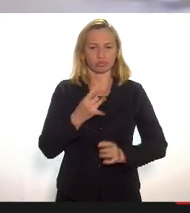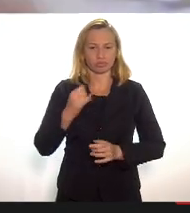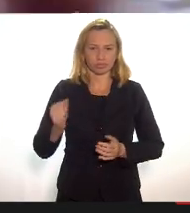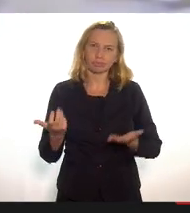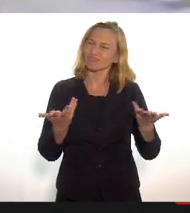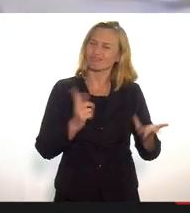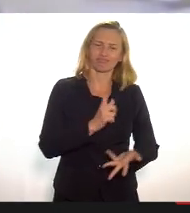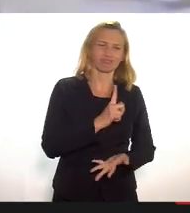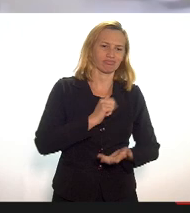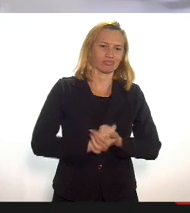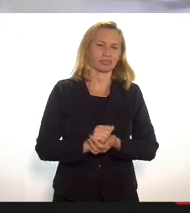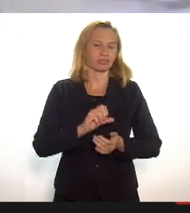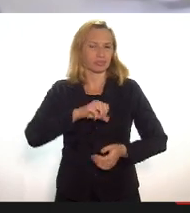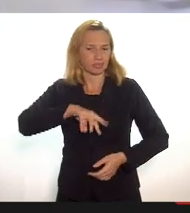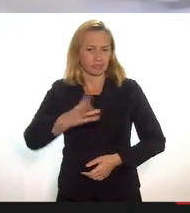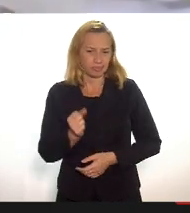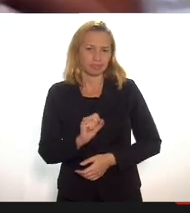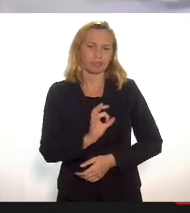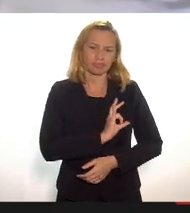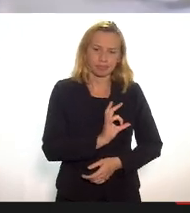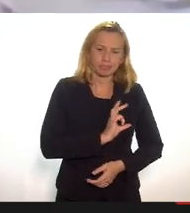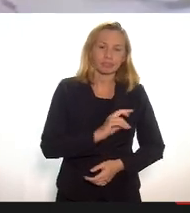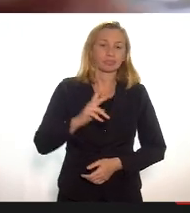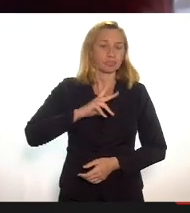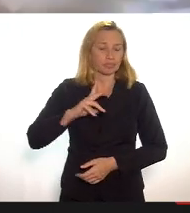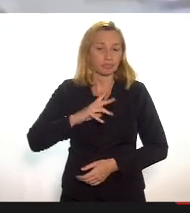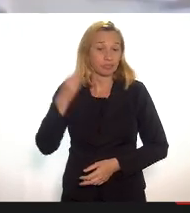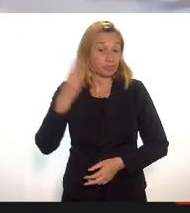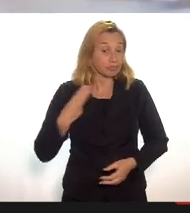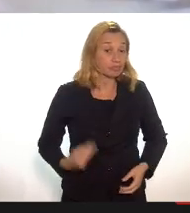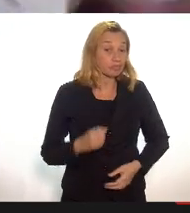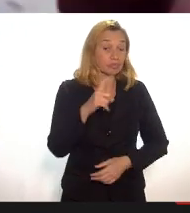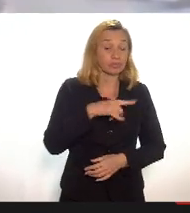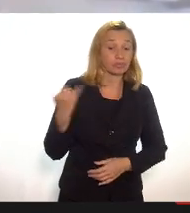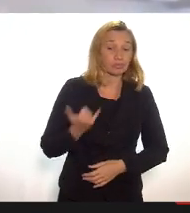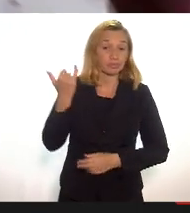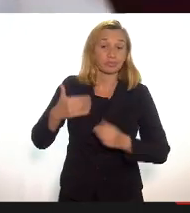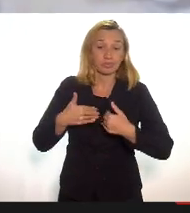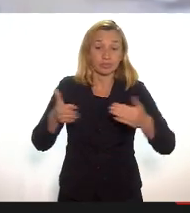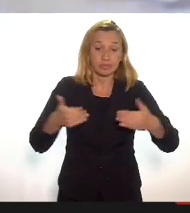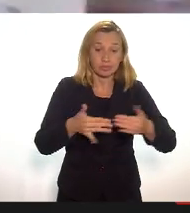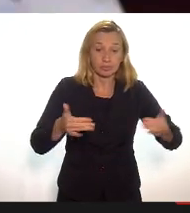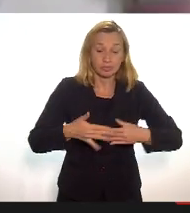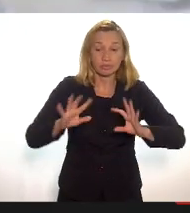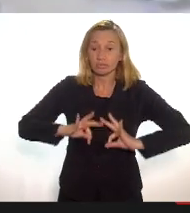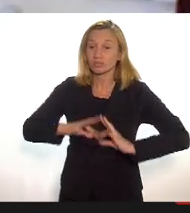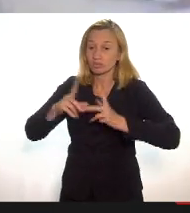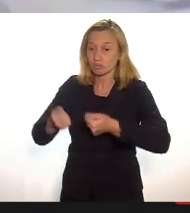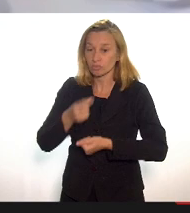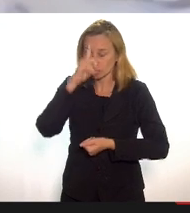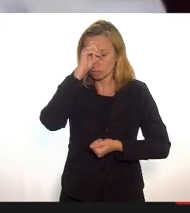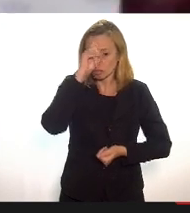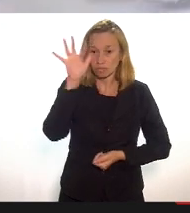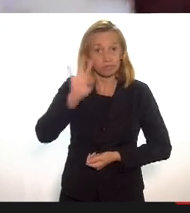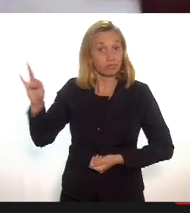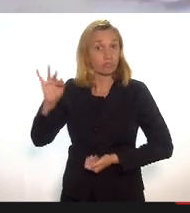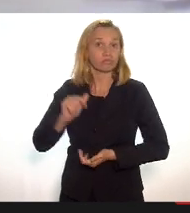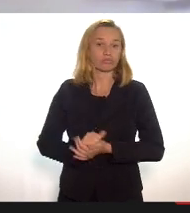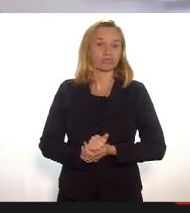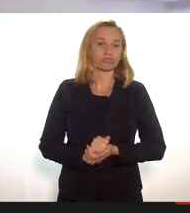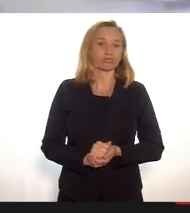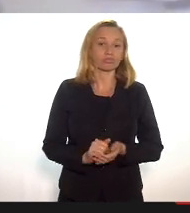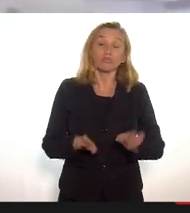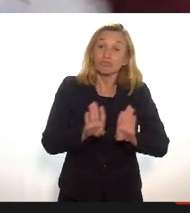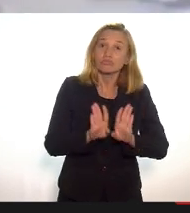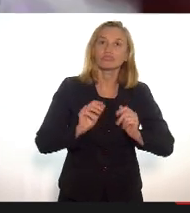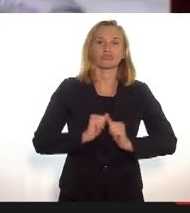vezes. Marta, a própria Mônica, eu. Era importante era abrir todos os leitos das unidades federais que estavam